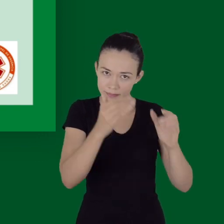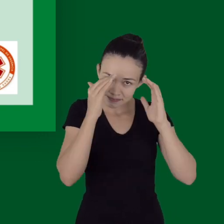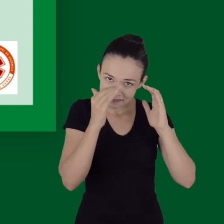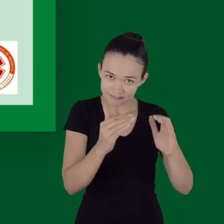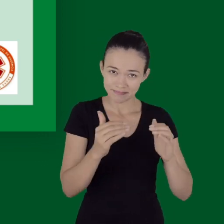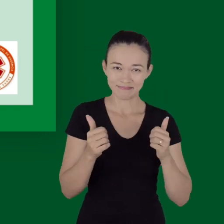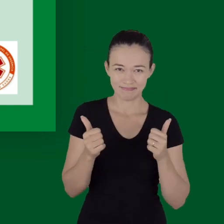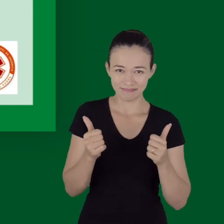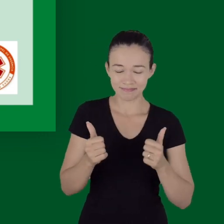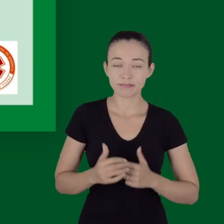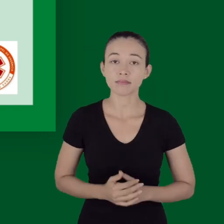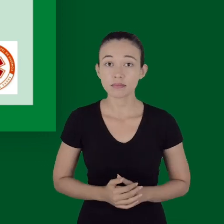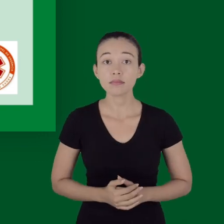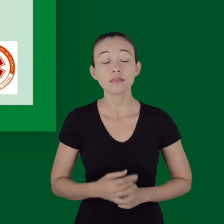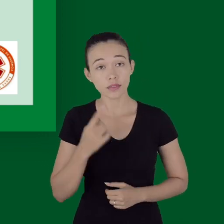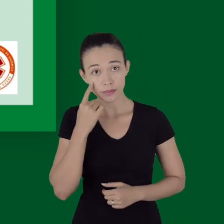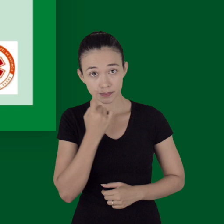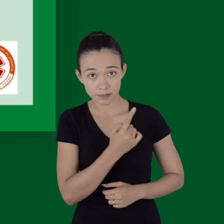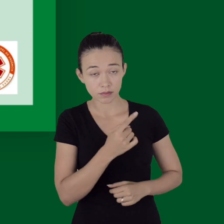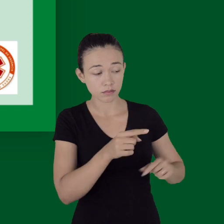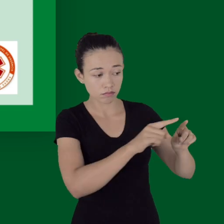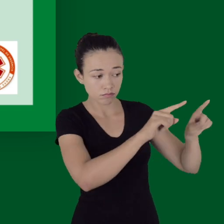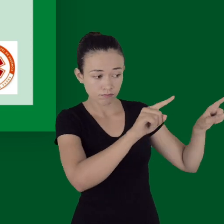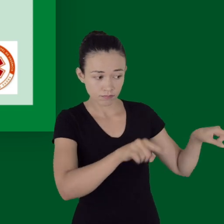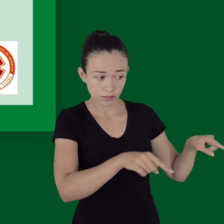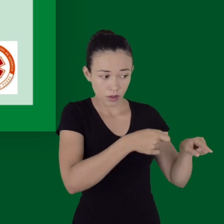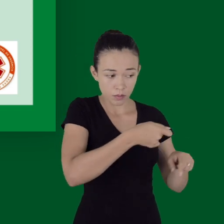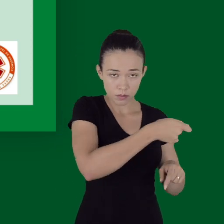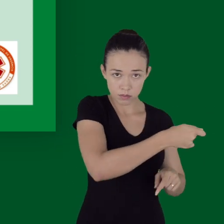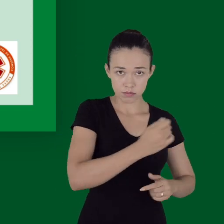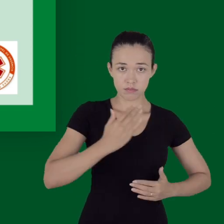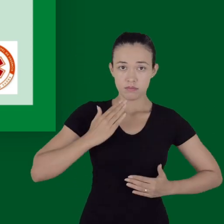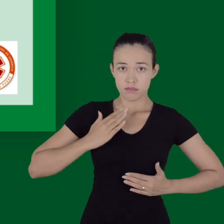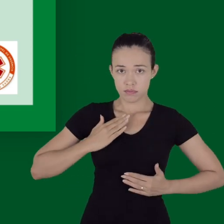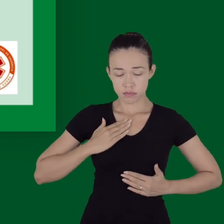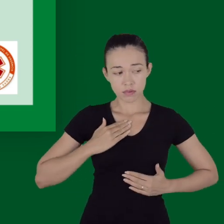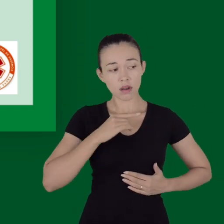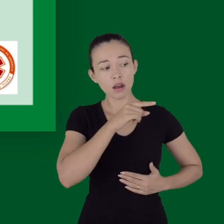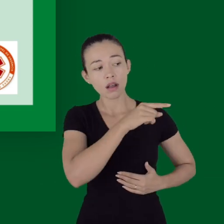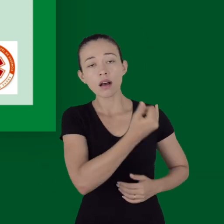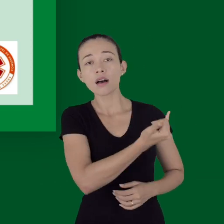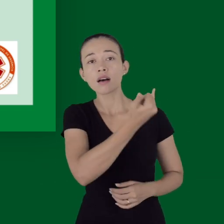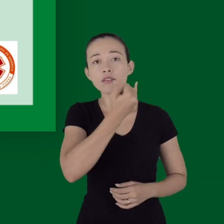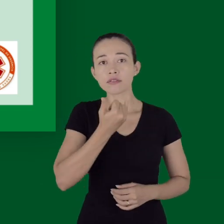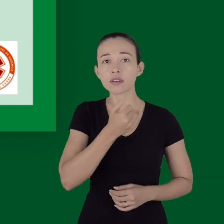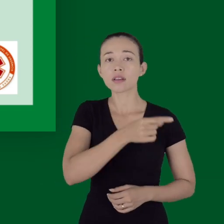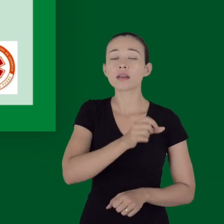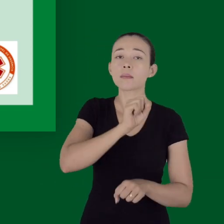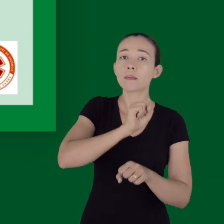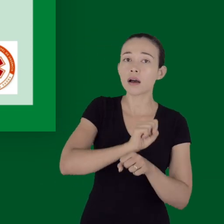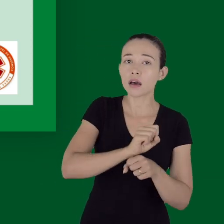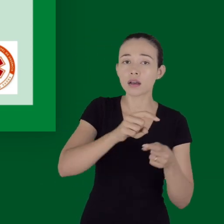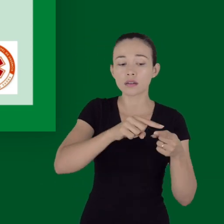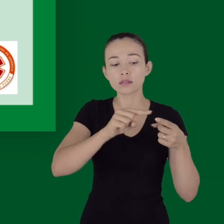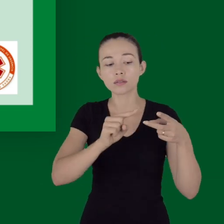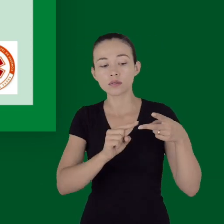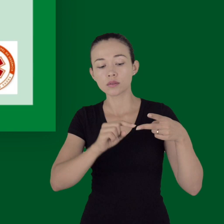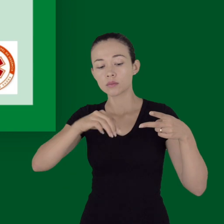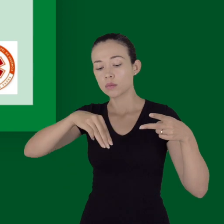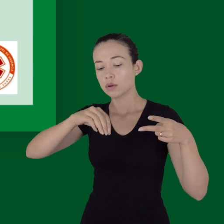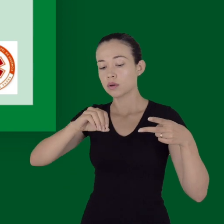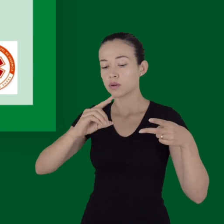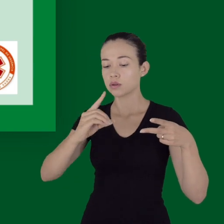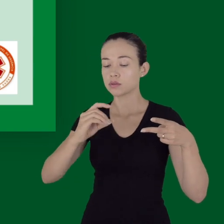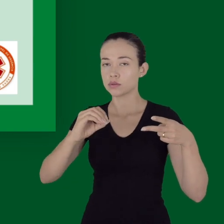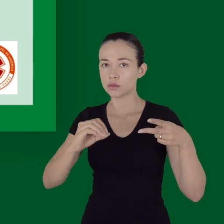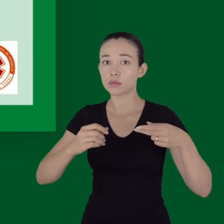correto e para que a estimulação seja efetiva. Então, nesse momento está ligado o marca-passo e seus comandos aparecem na tela, dizendo que ele